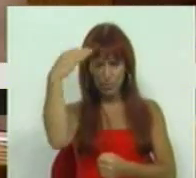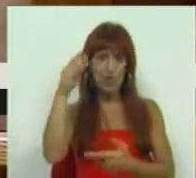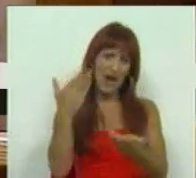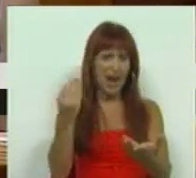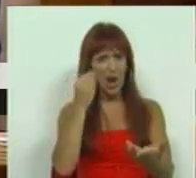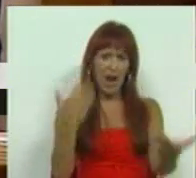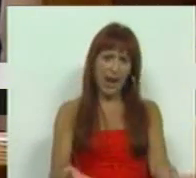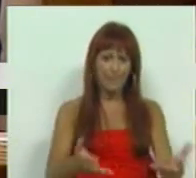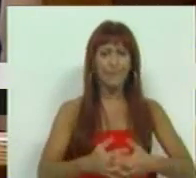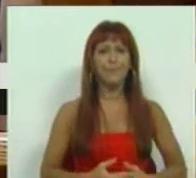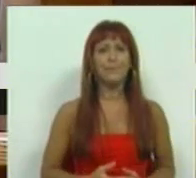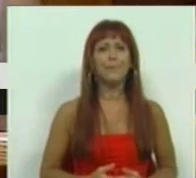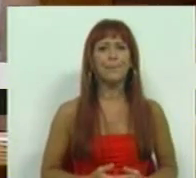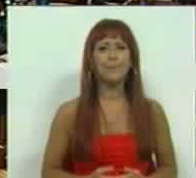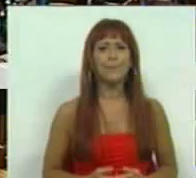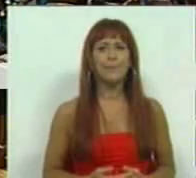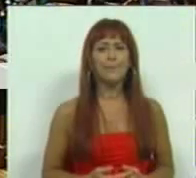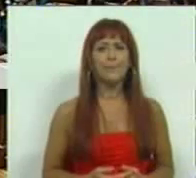professores.